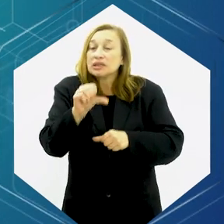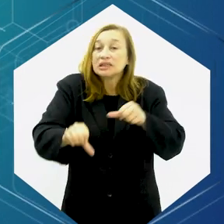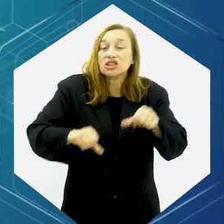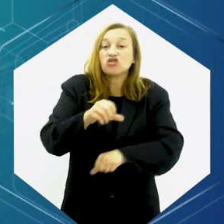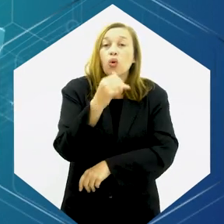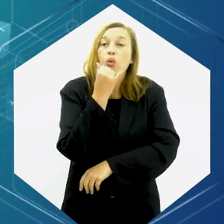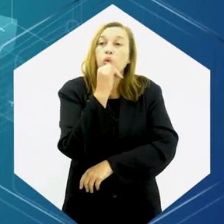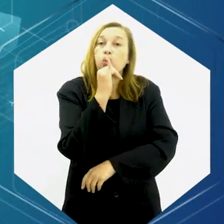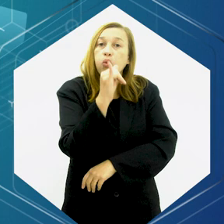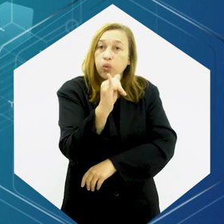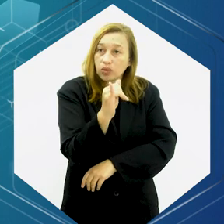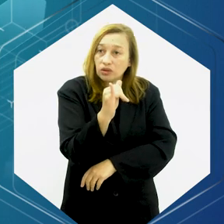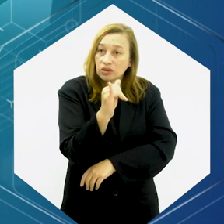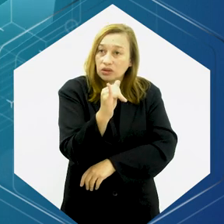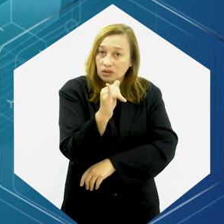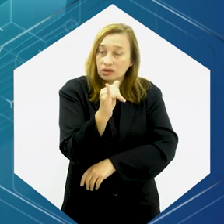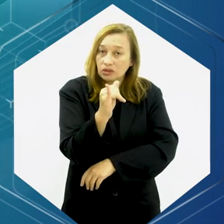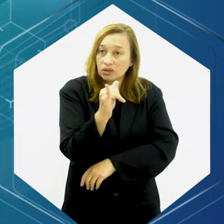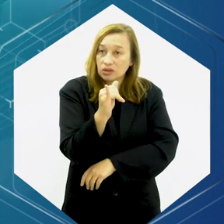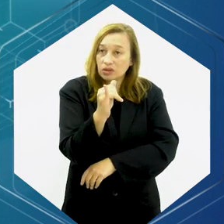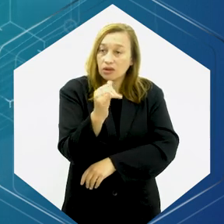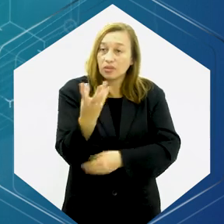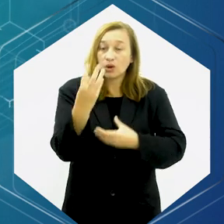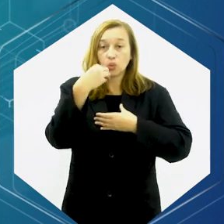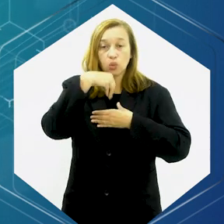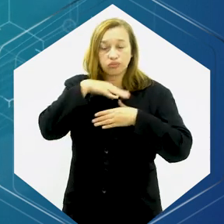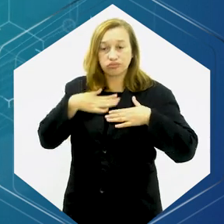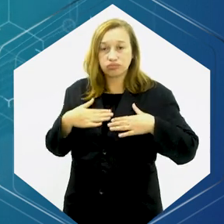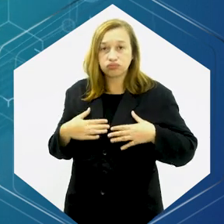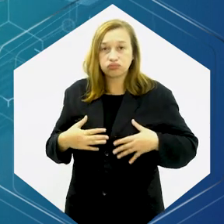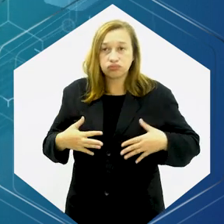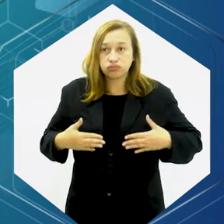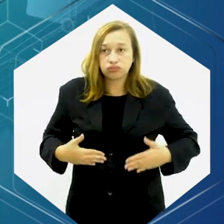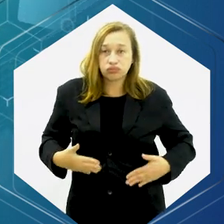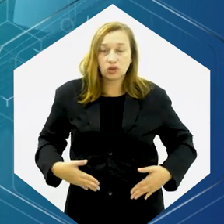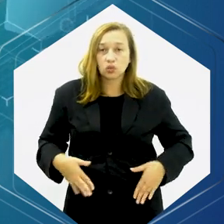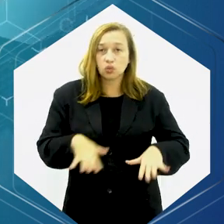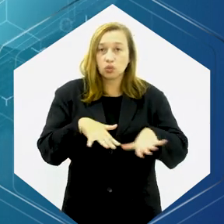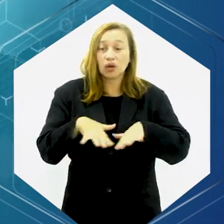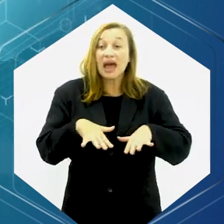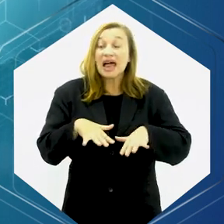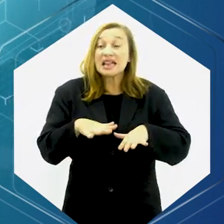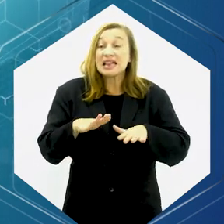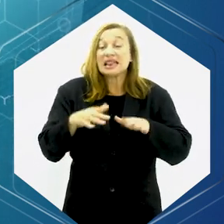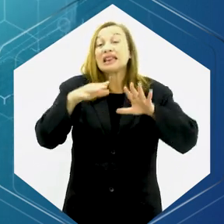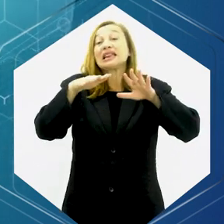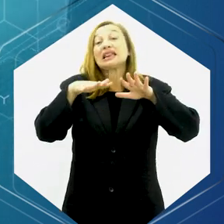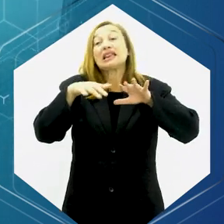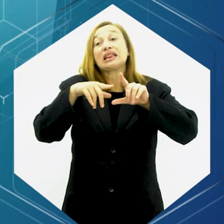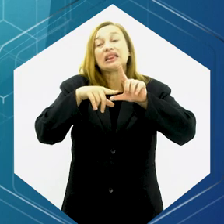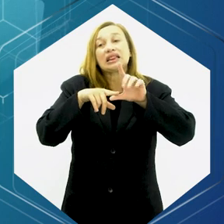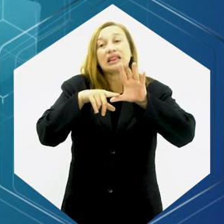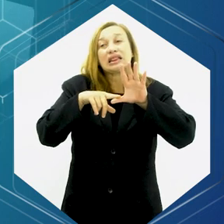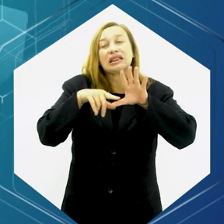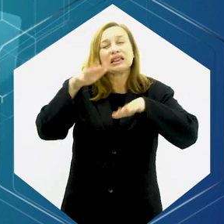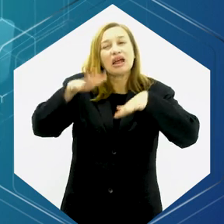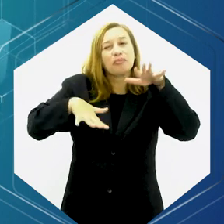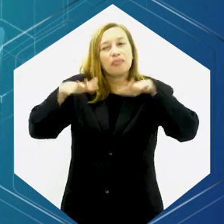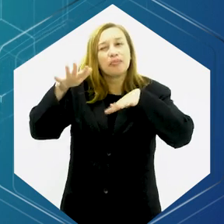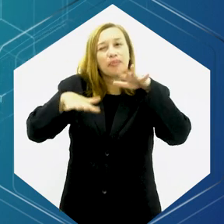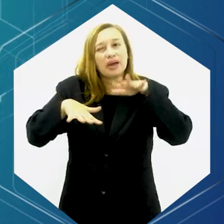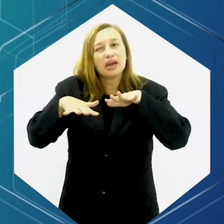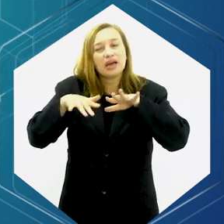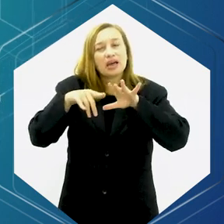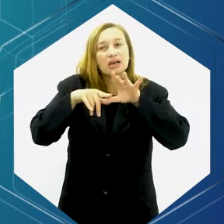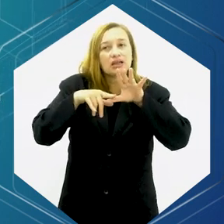transformam em energia né para serem utilizados pelo organismo então isso depende muito da composição da